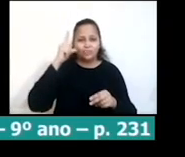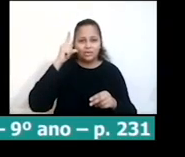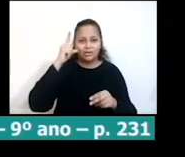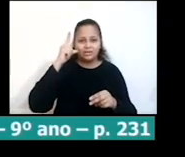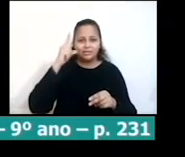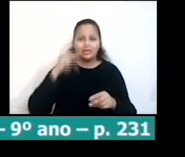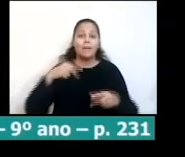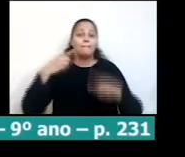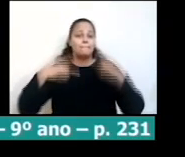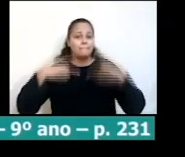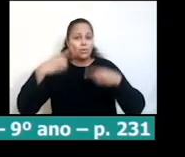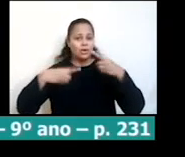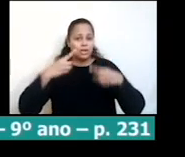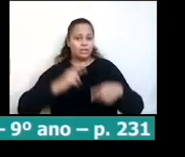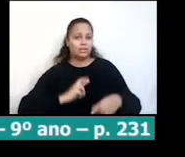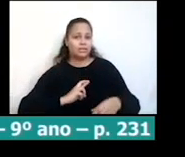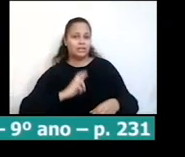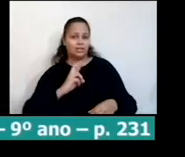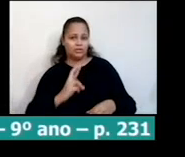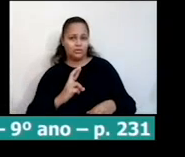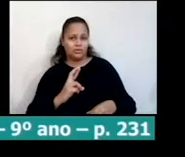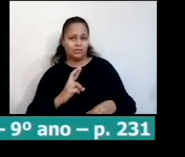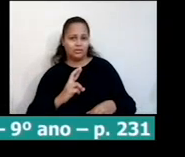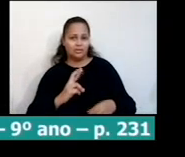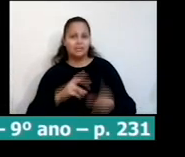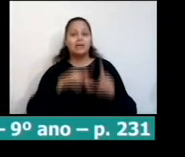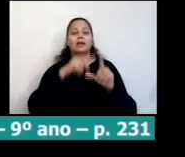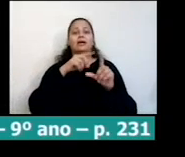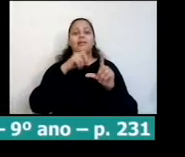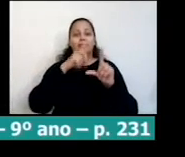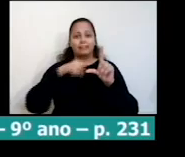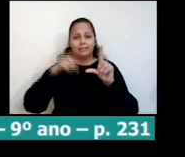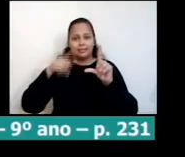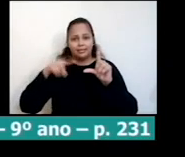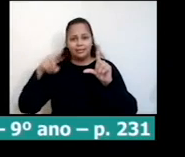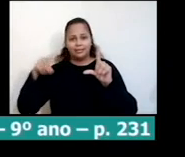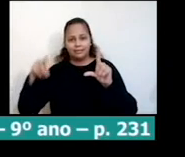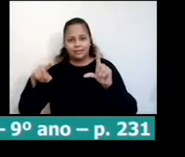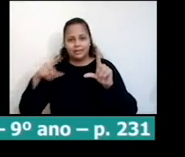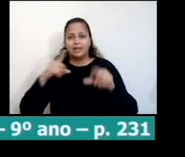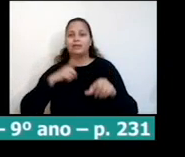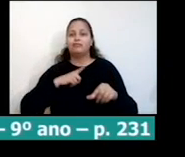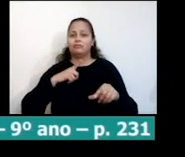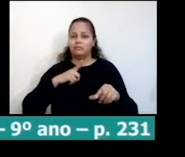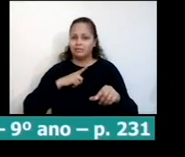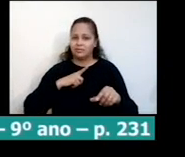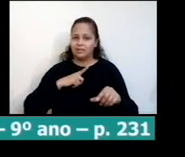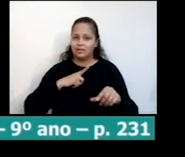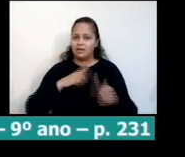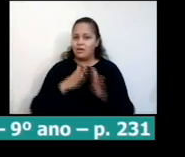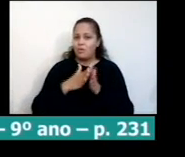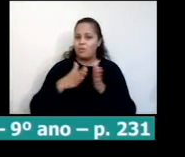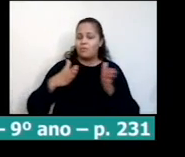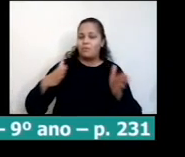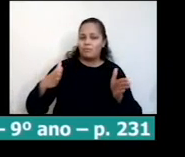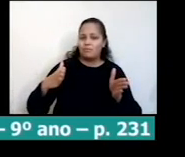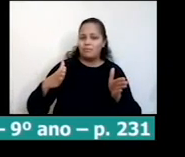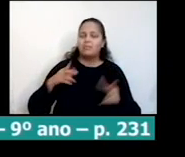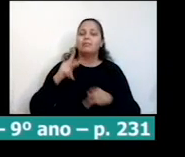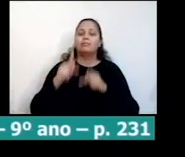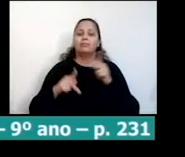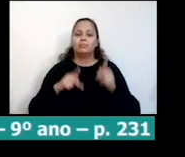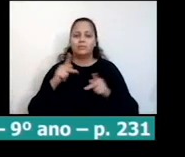políticas e religiosas. Nós temos aí nesse gráfico a Ásia, ranking mundial dos extremos de crescimento vegetativo em porcentagem